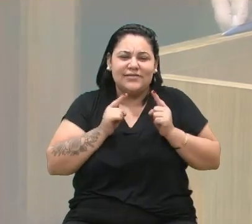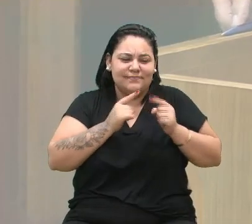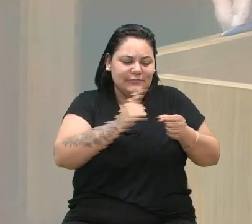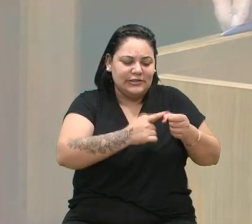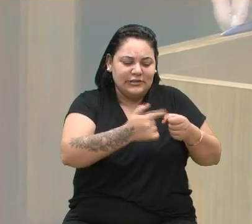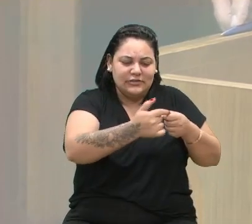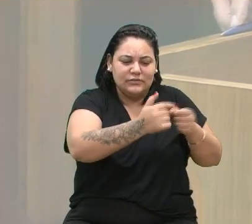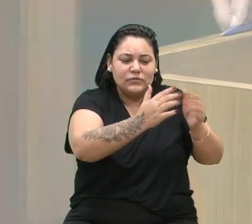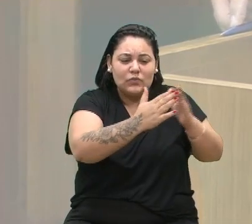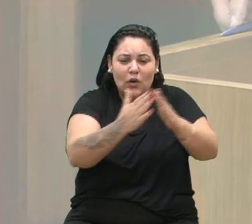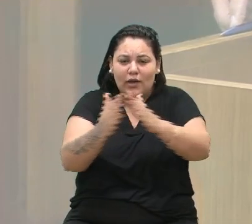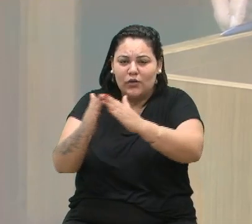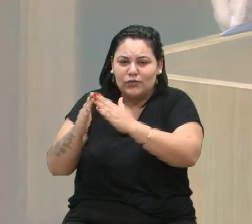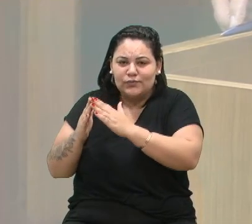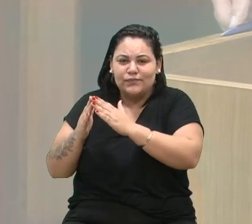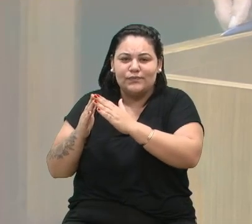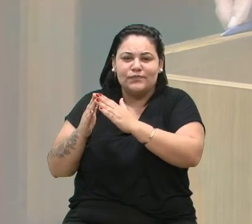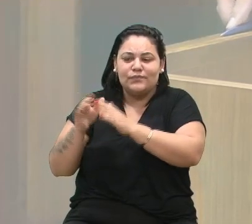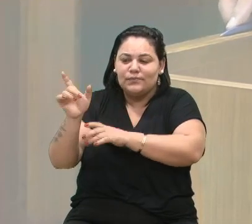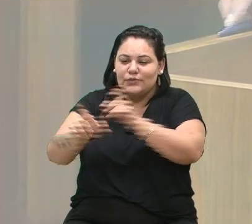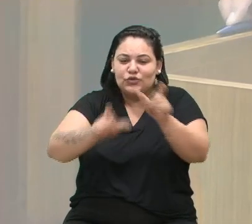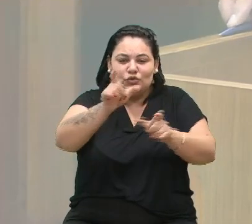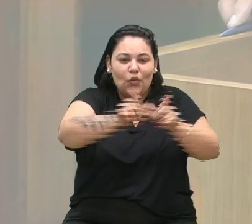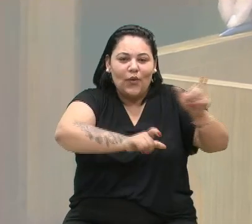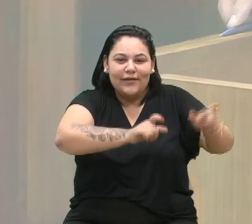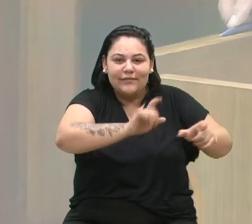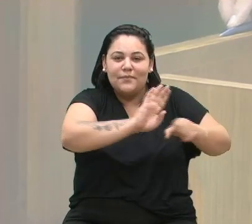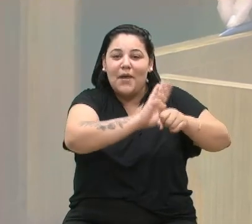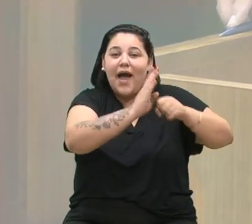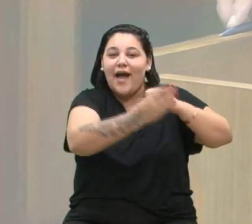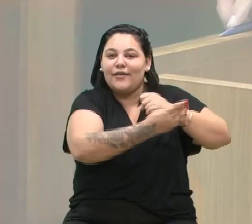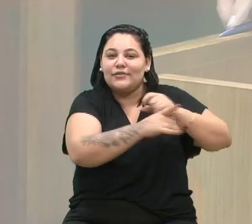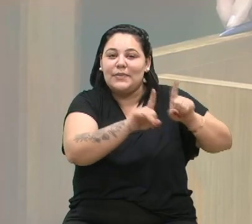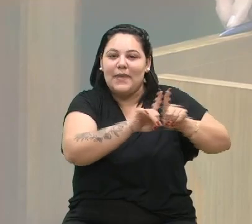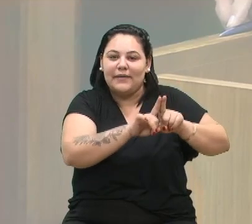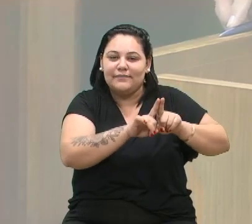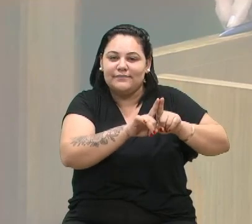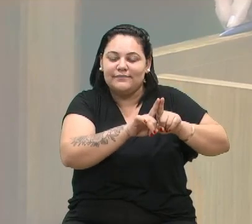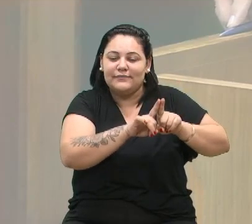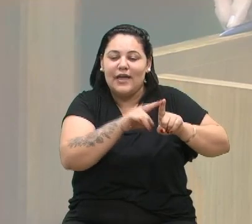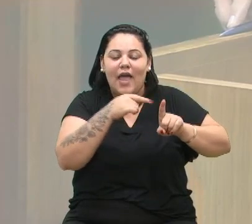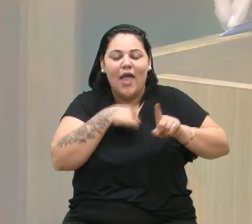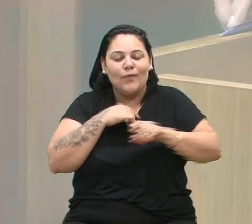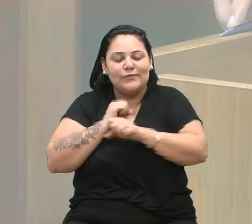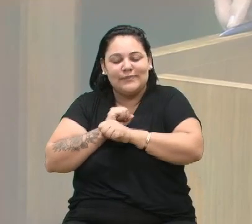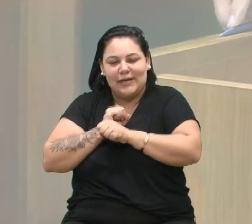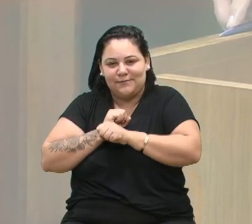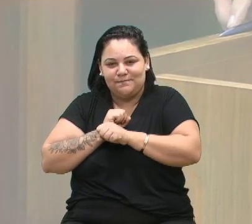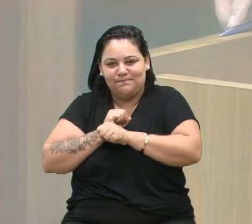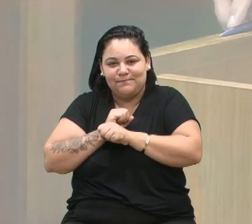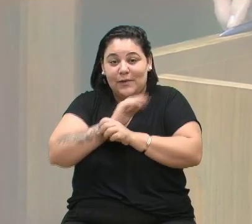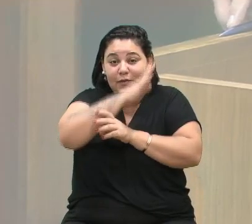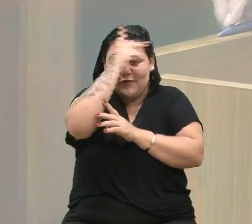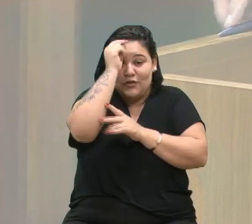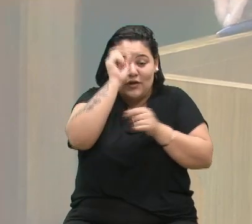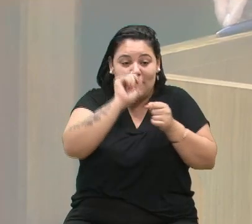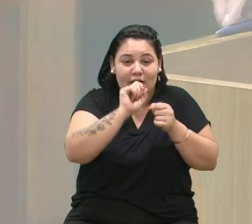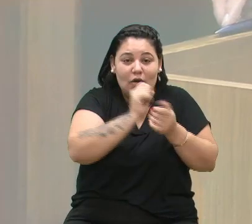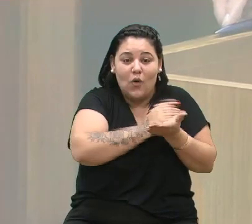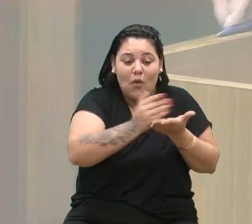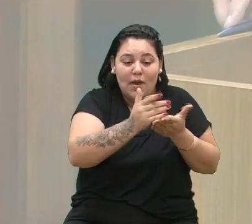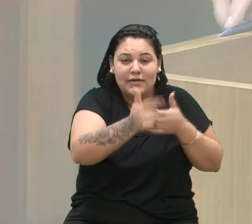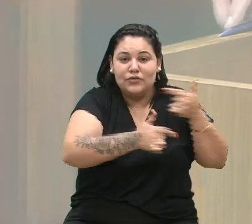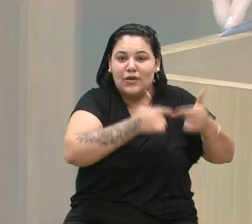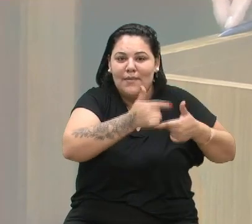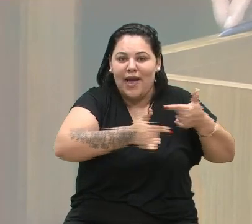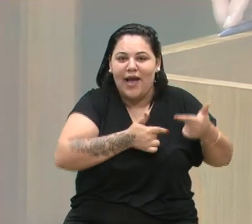bairros vão e esperam que a prefeitura faça esse trabalho que iniciou ontem no